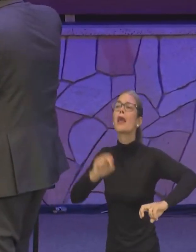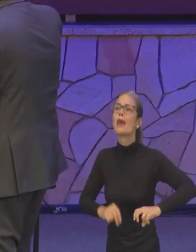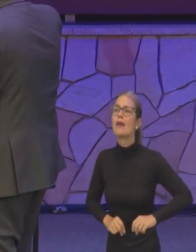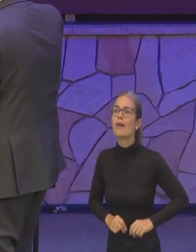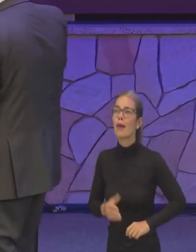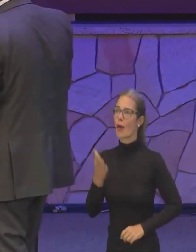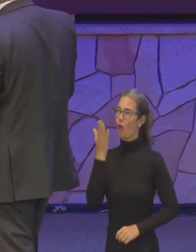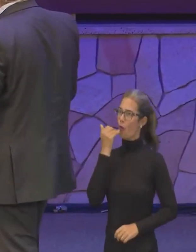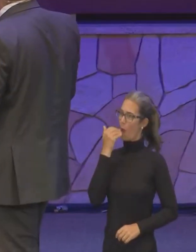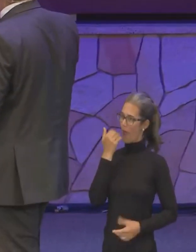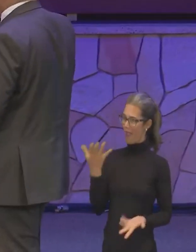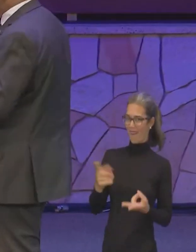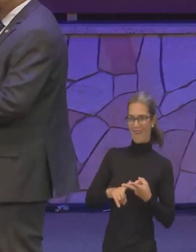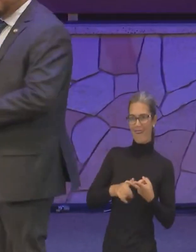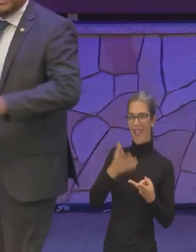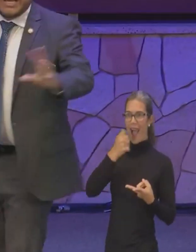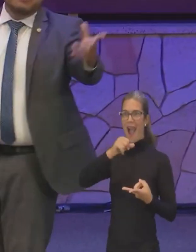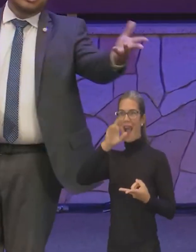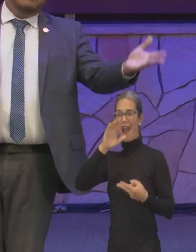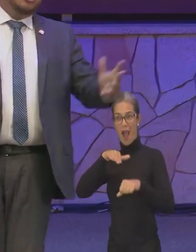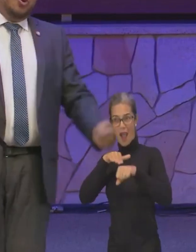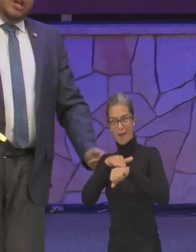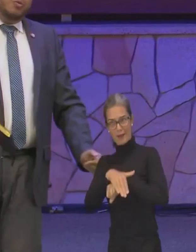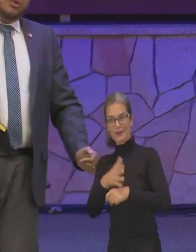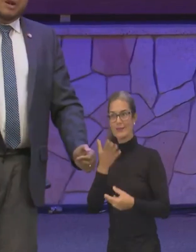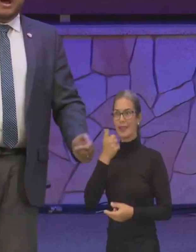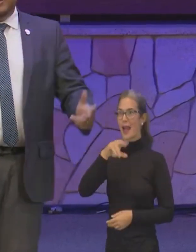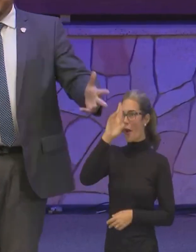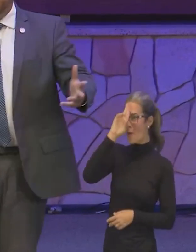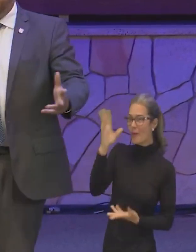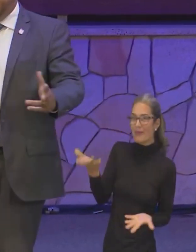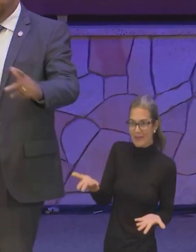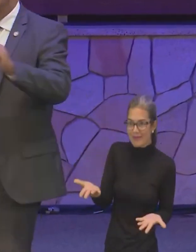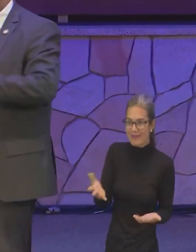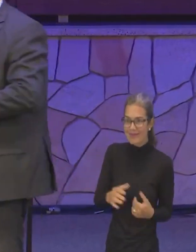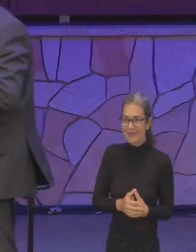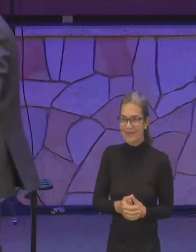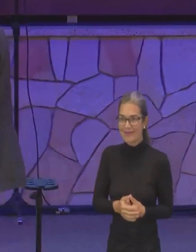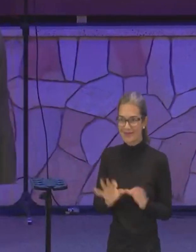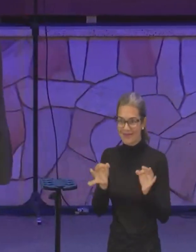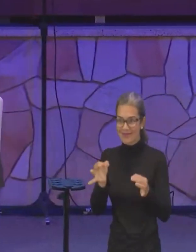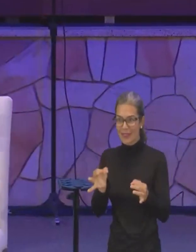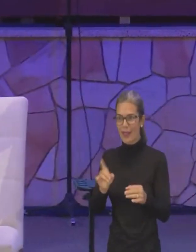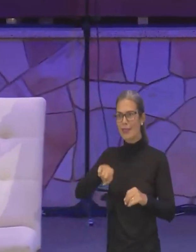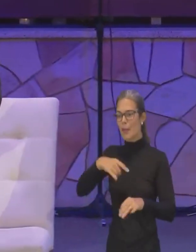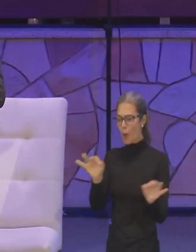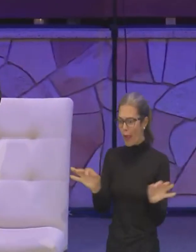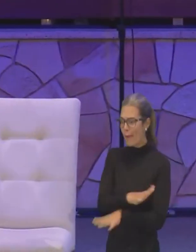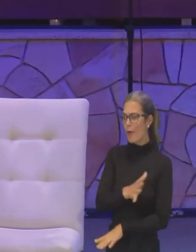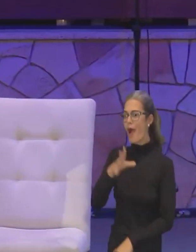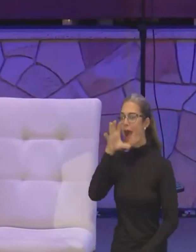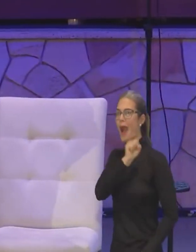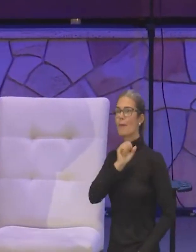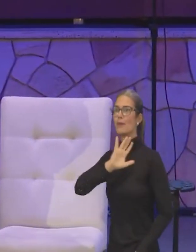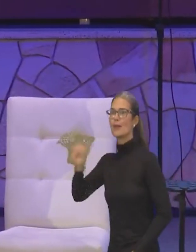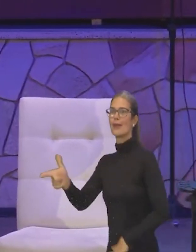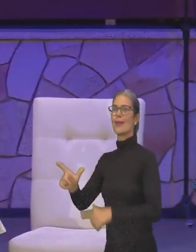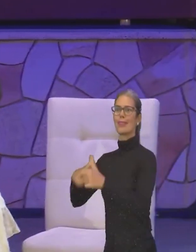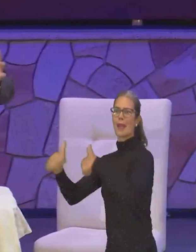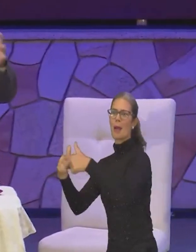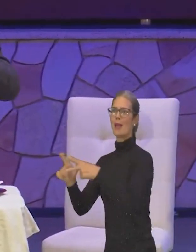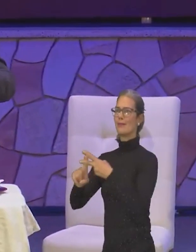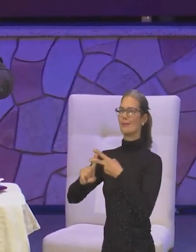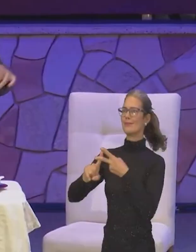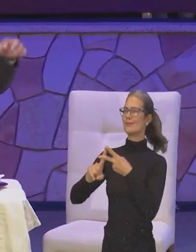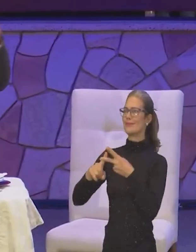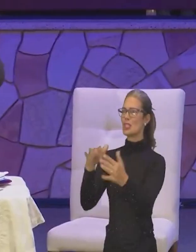nosso café da manhã, para almoçarmos, para sairmos depois correndo para o trabalho, para a escola, para a faculdade. A mesa é sempre um ponto central